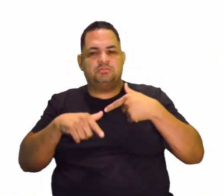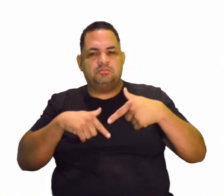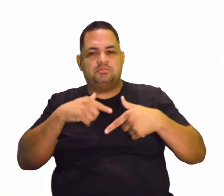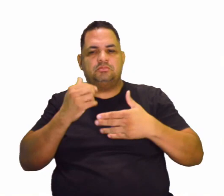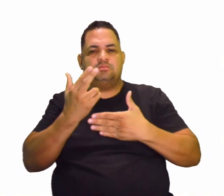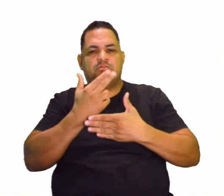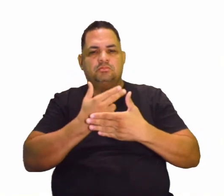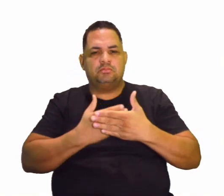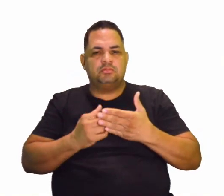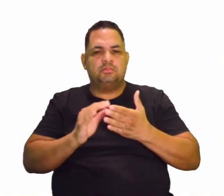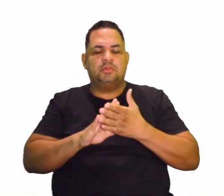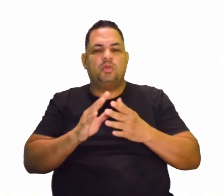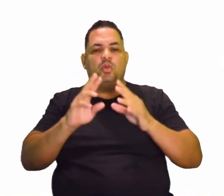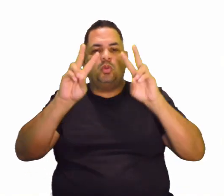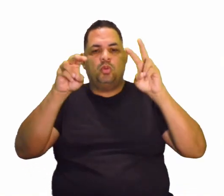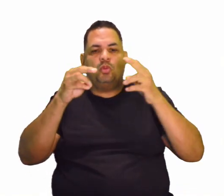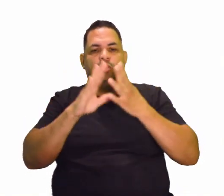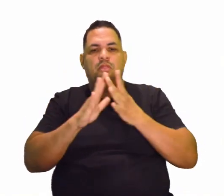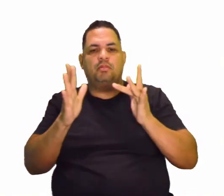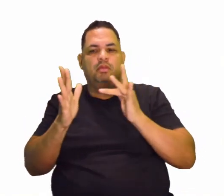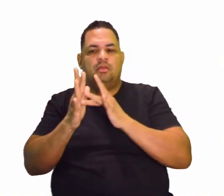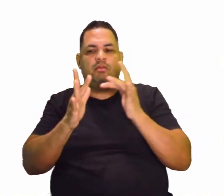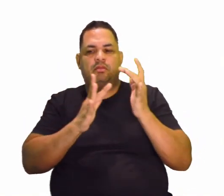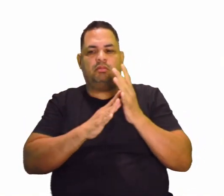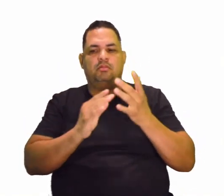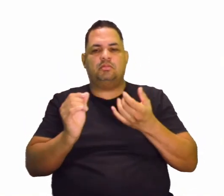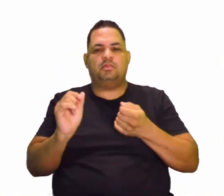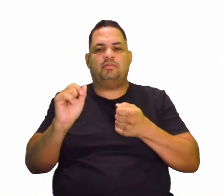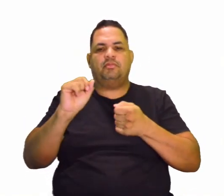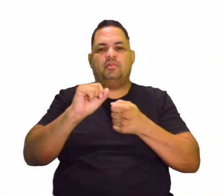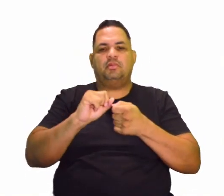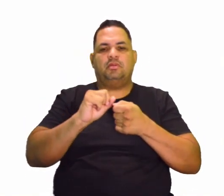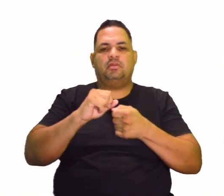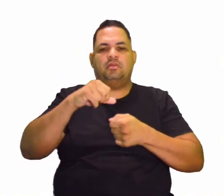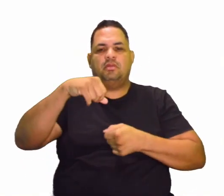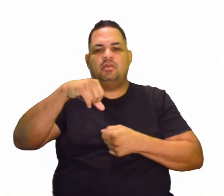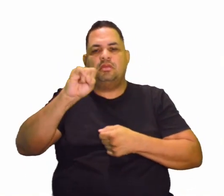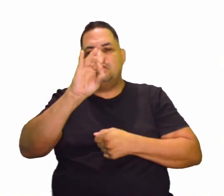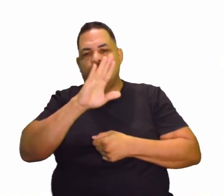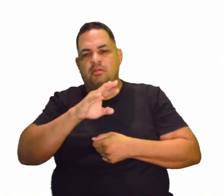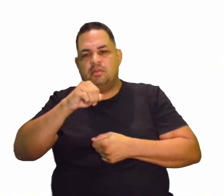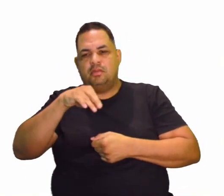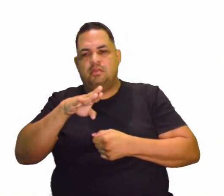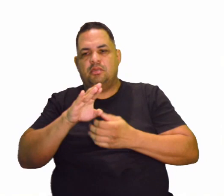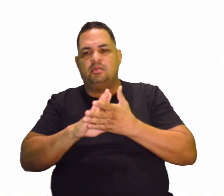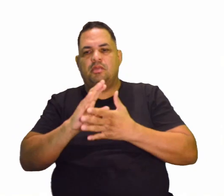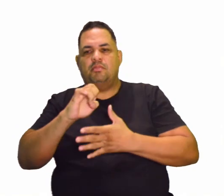cristã. Então, sempre faziam imagens de Cristo, Maria e os apóstolos, que